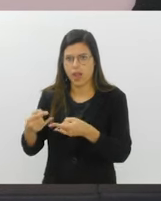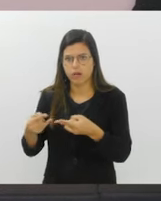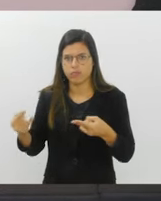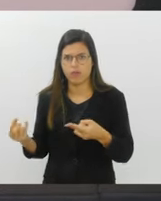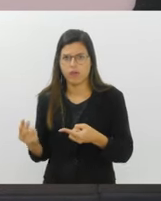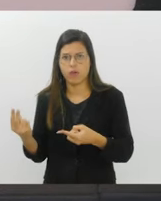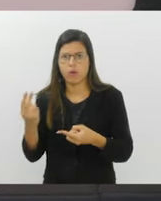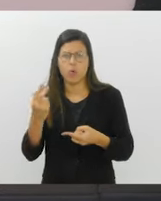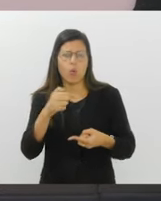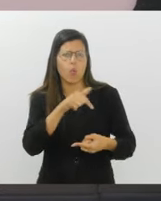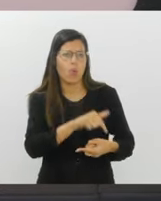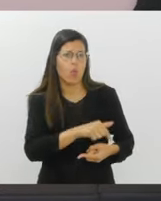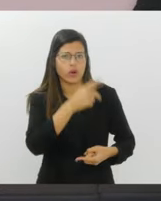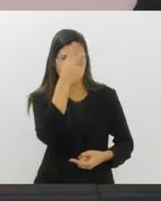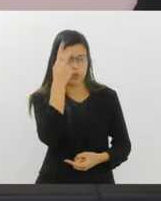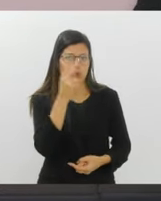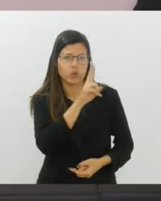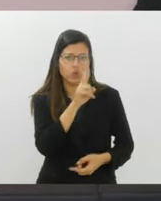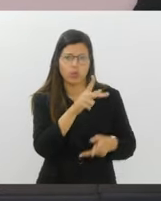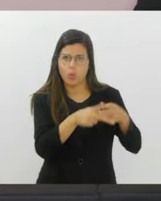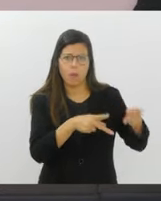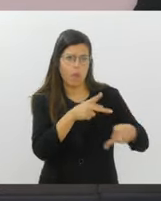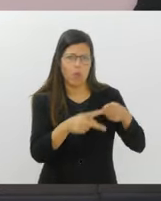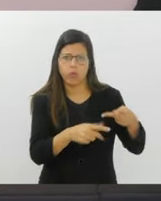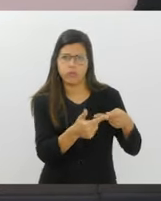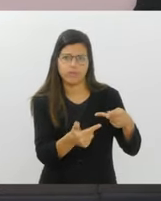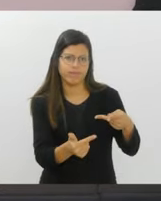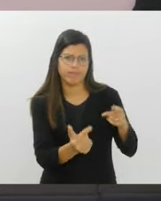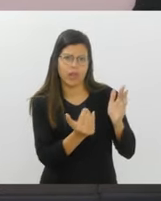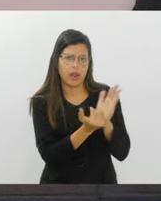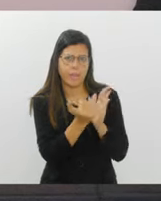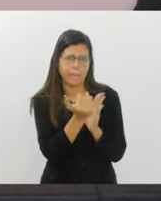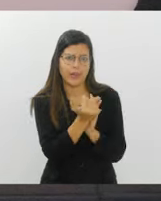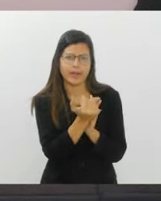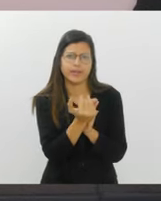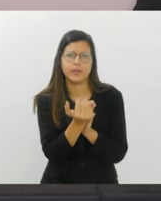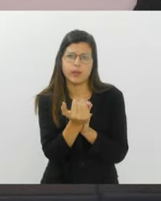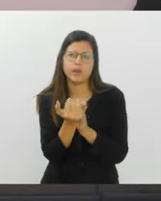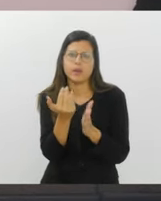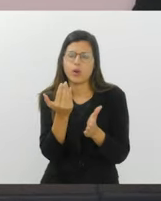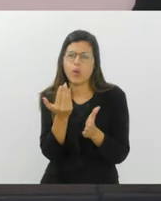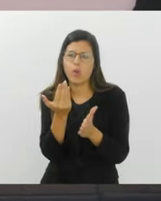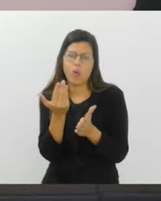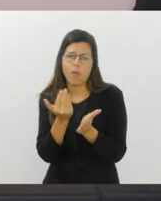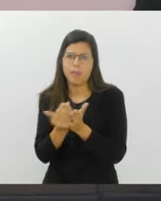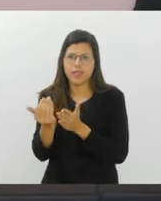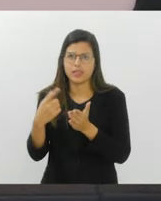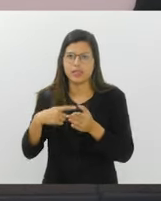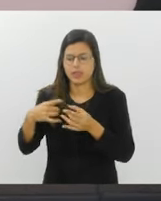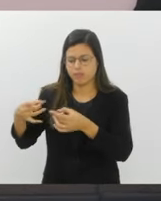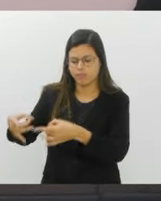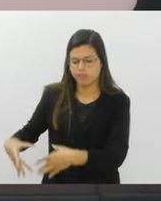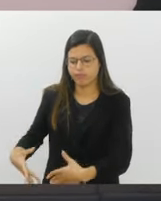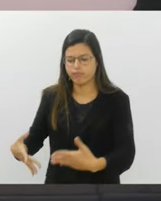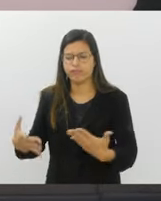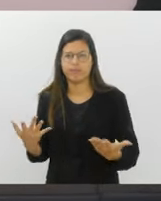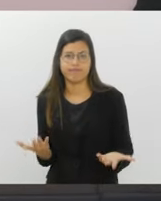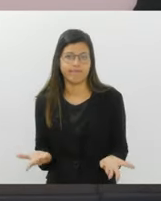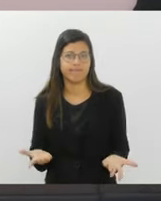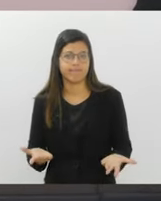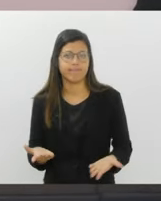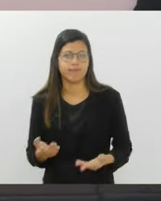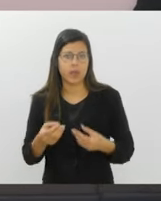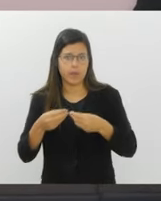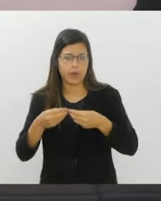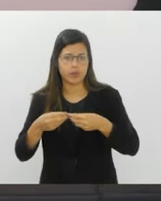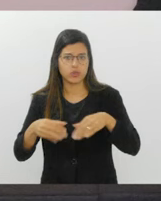não reajustou, começa a haver a defasagem e a deterioração. Claro que isso não dá no